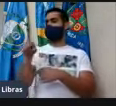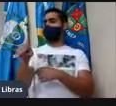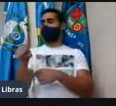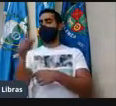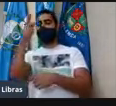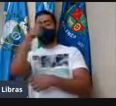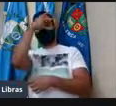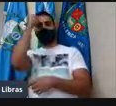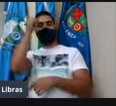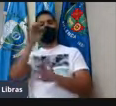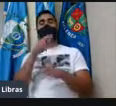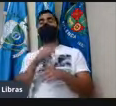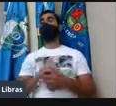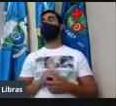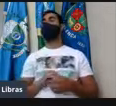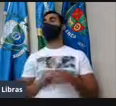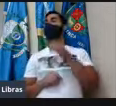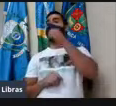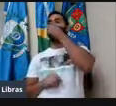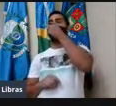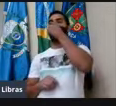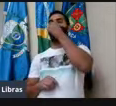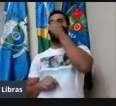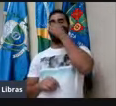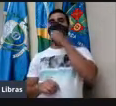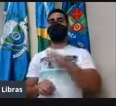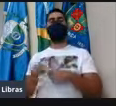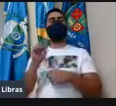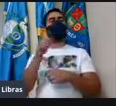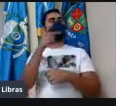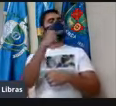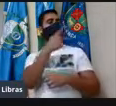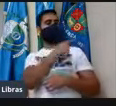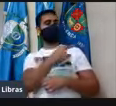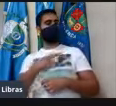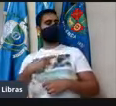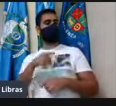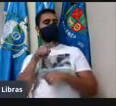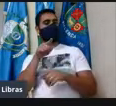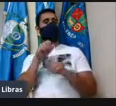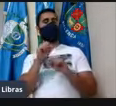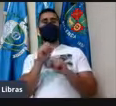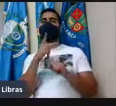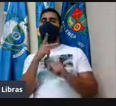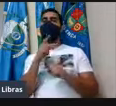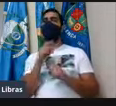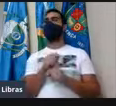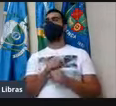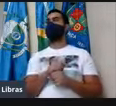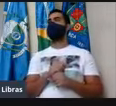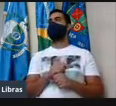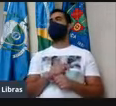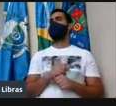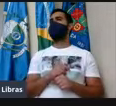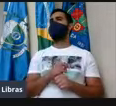autarquia municipal. O que que na tua gestão você pode pontuar para a gente no ponto de vista de humanização